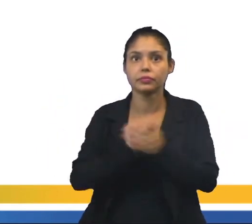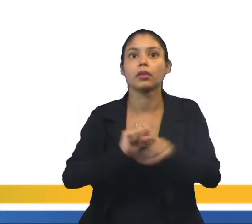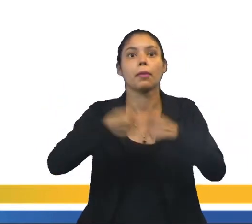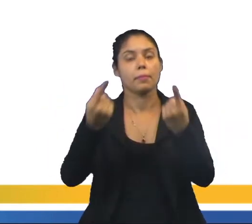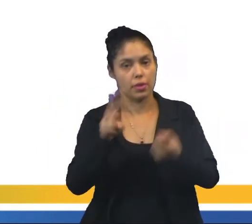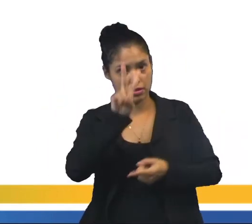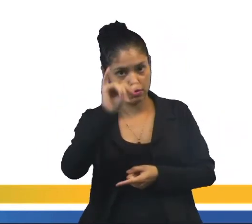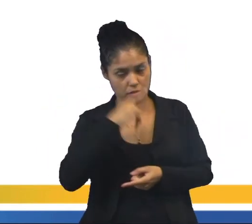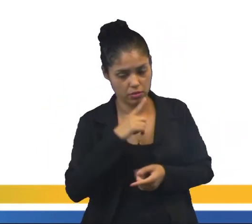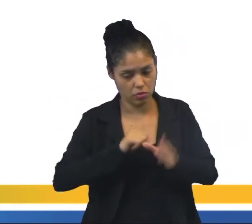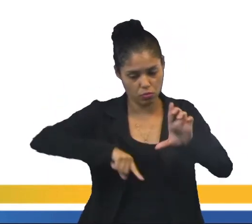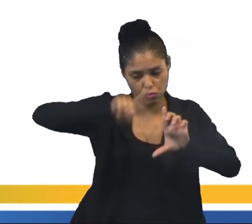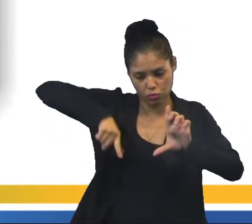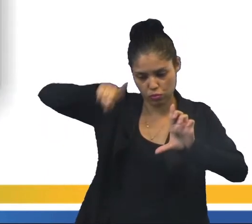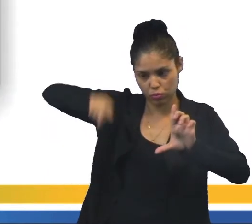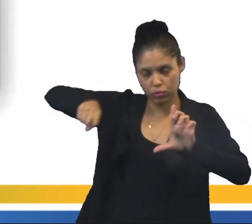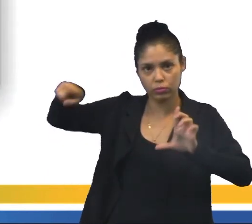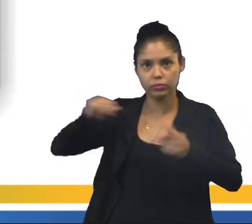será o som.